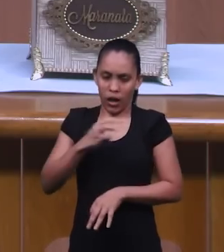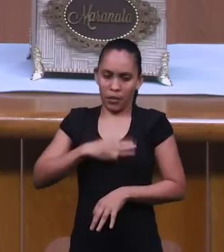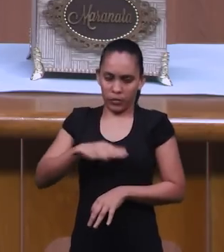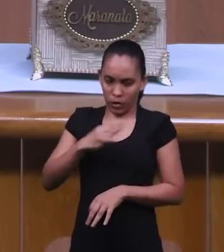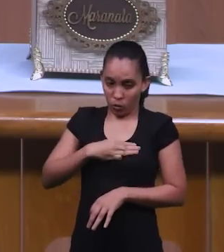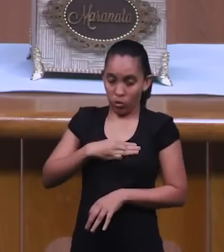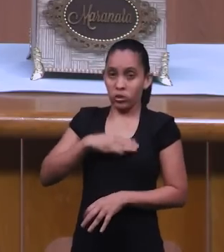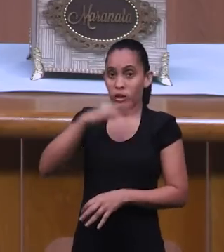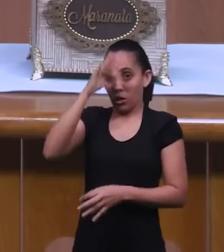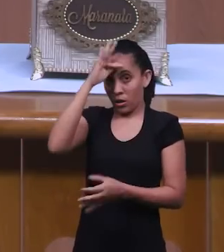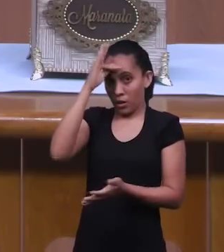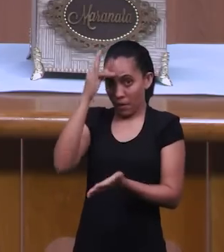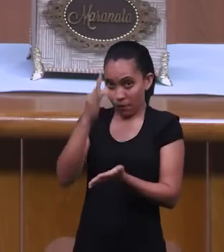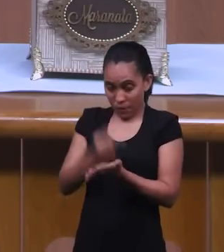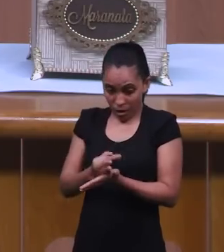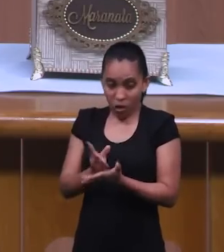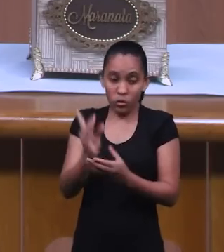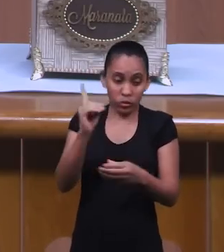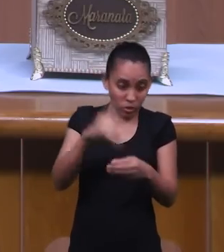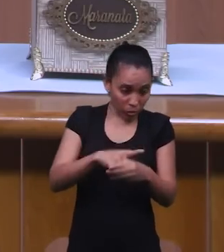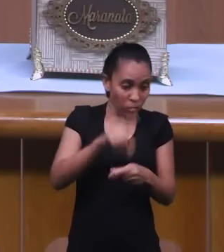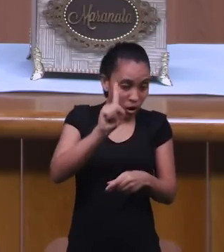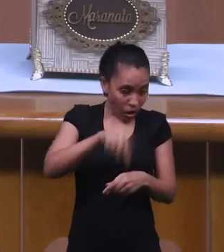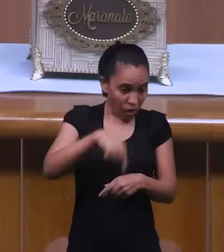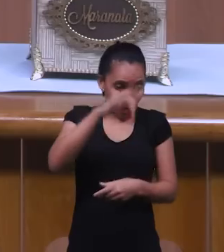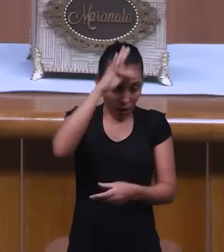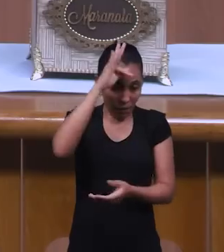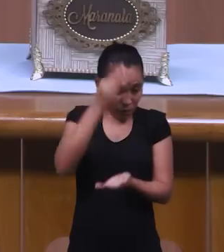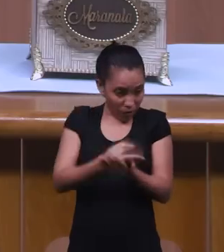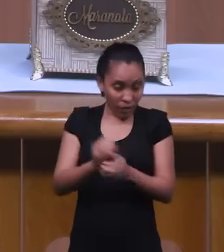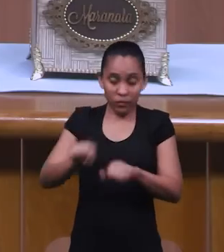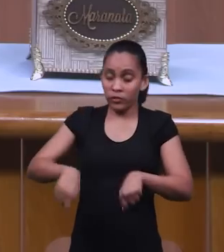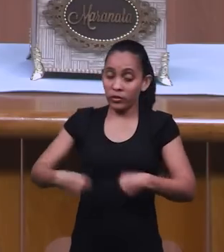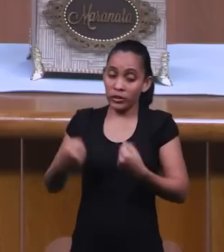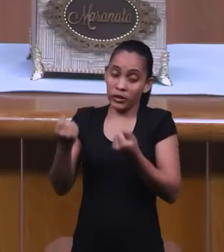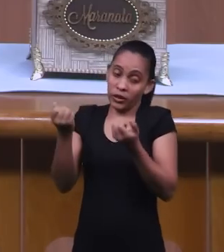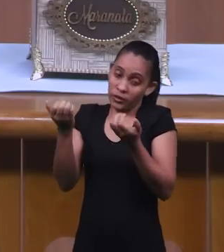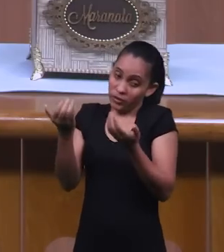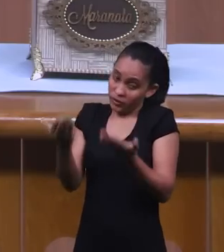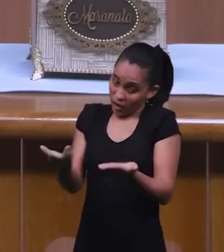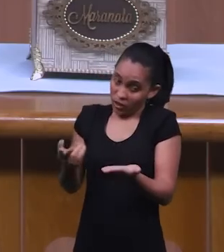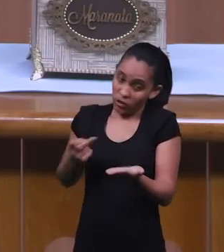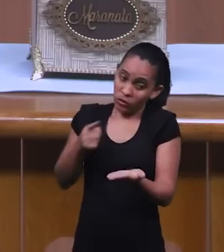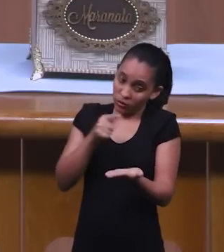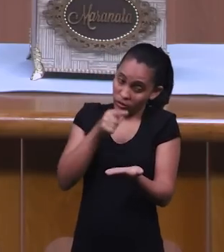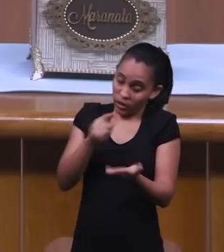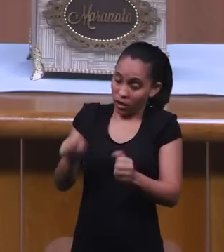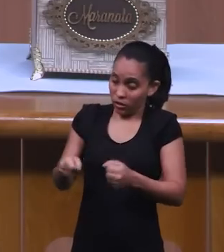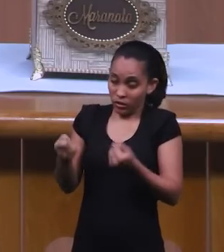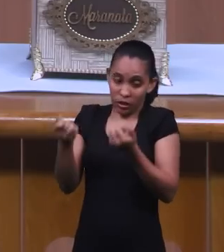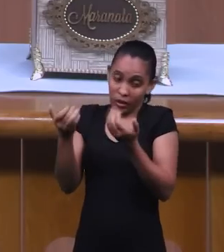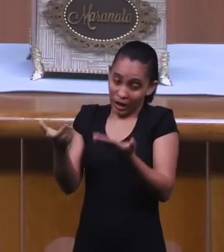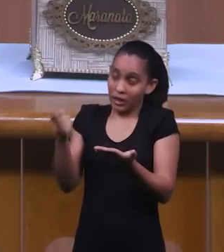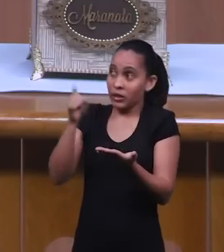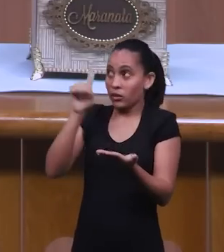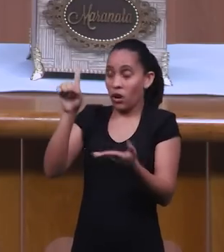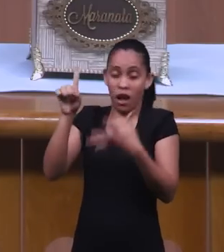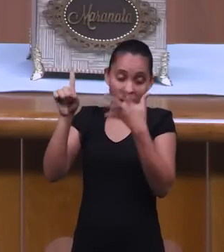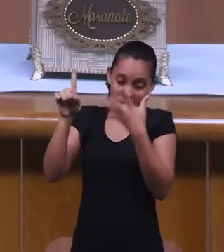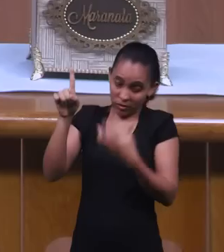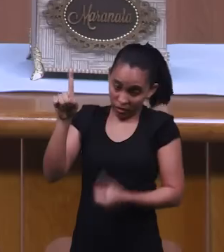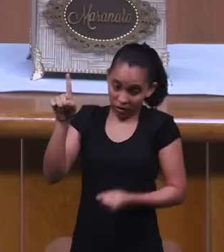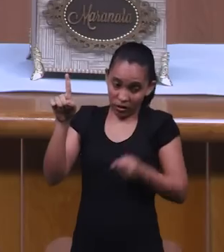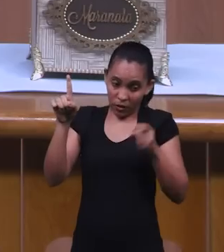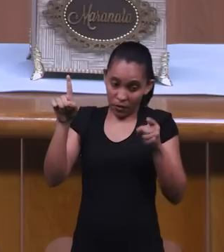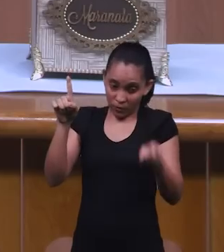misericórdia e a fé, até o dízimo é por fé, então você entrega o dízimo, entrega a sua oferta, que ela será aceita e você